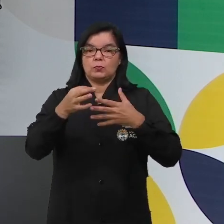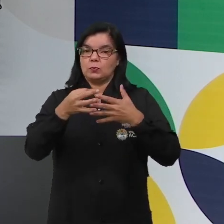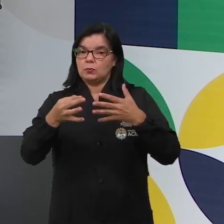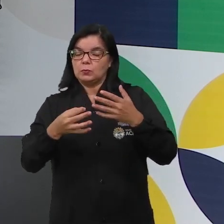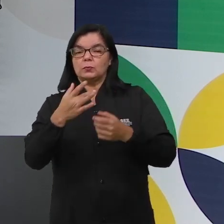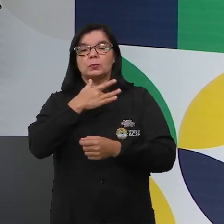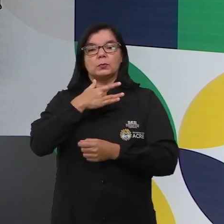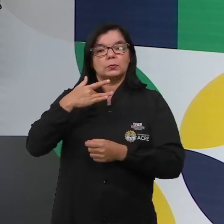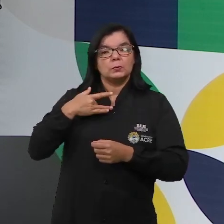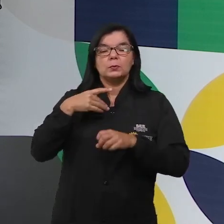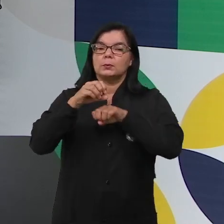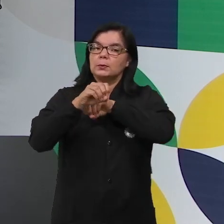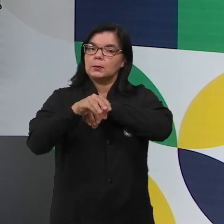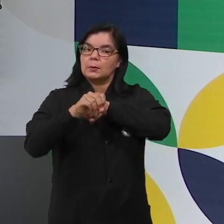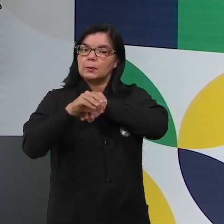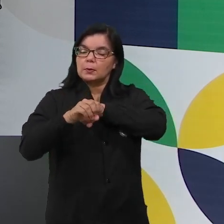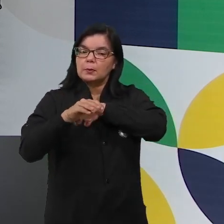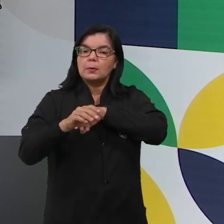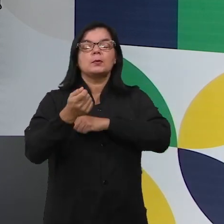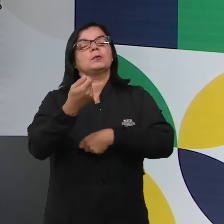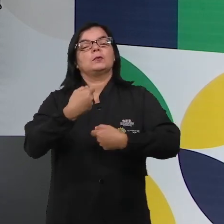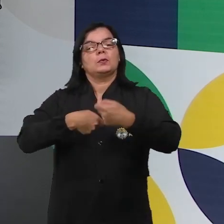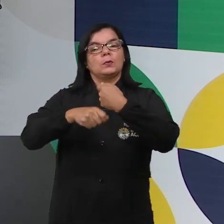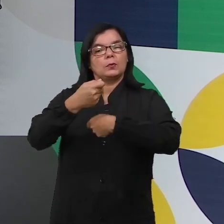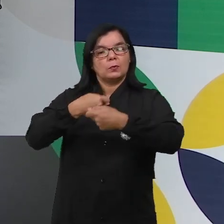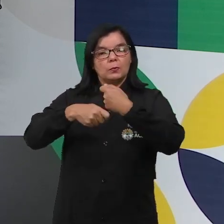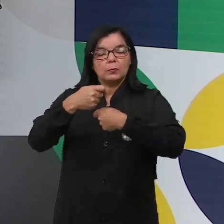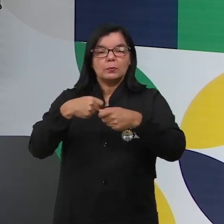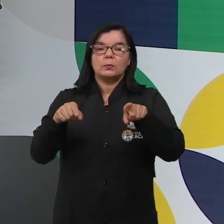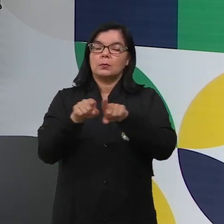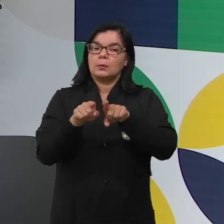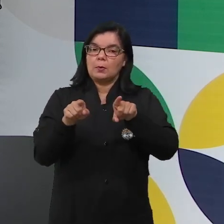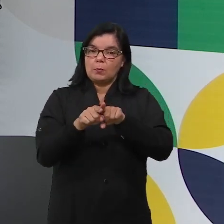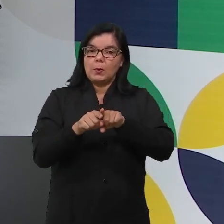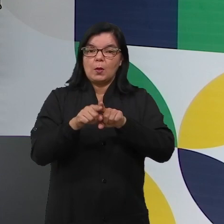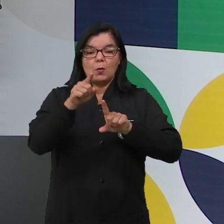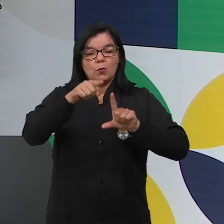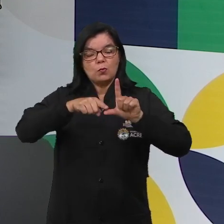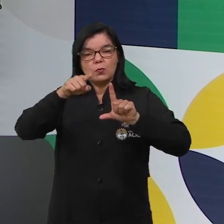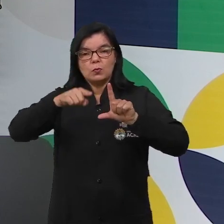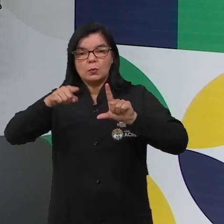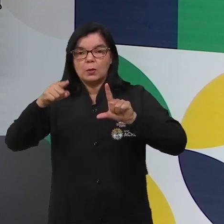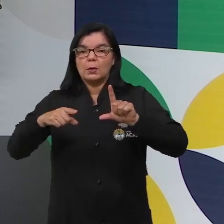da saúde, da educação e também da economia, o índice de